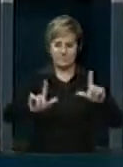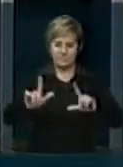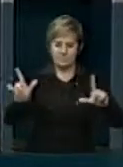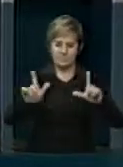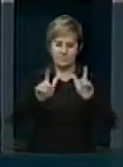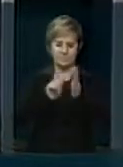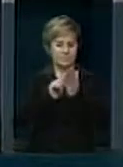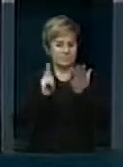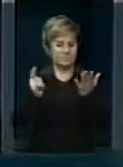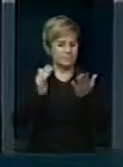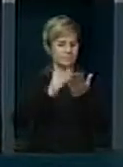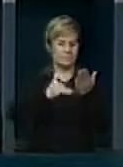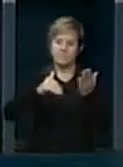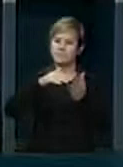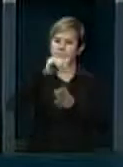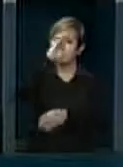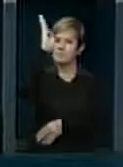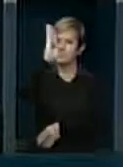mídia nacional,